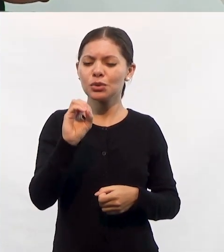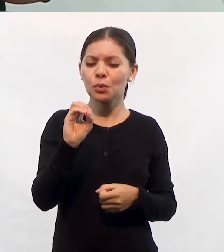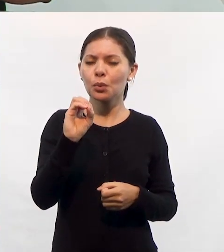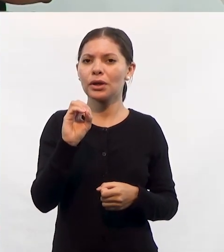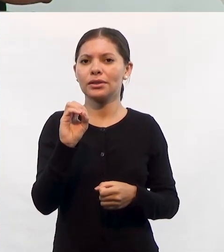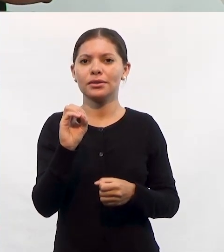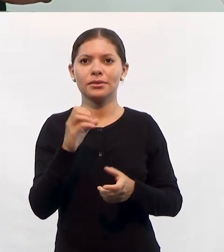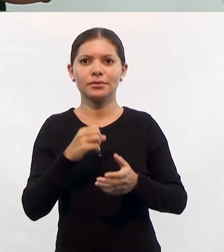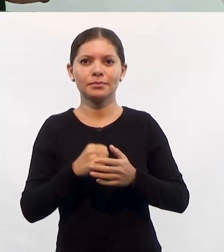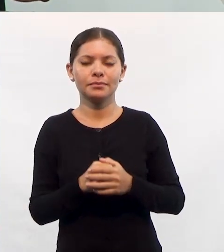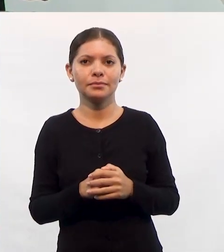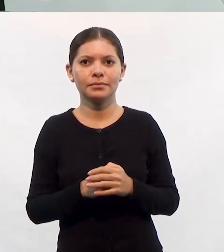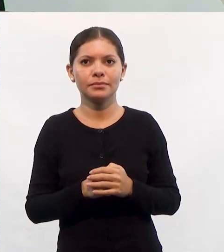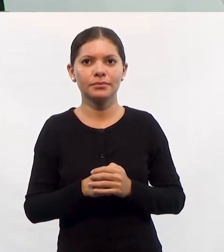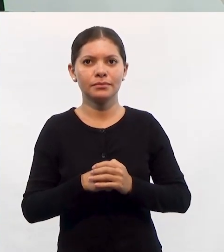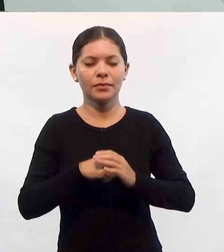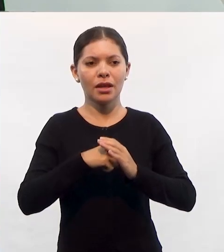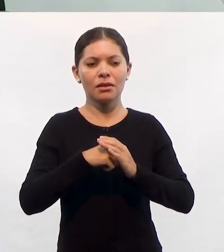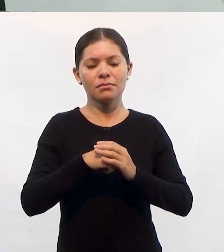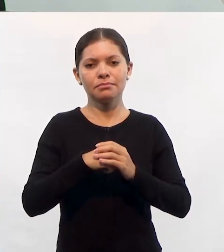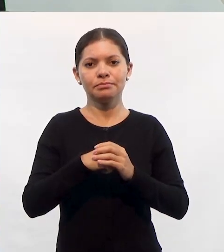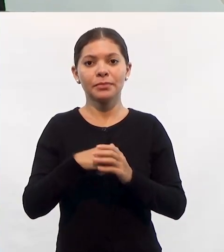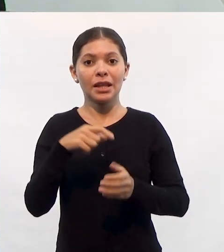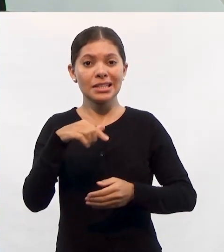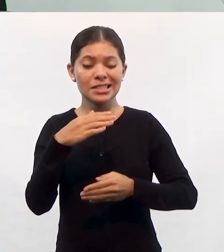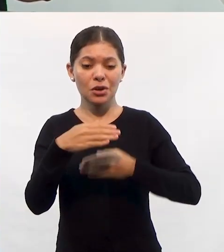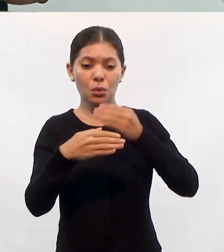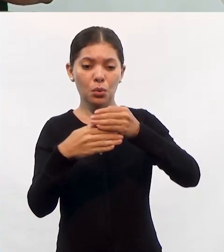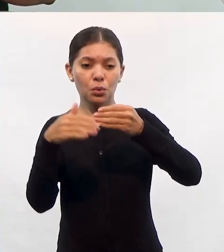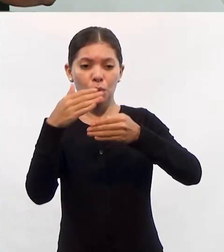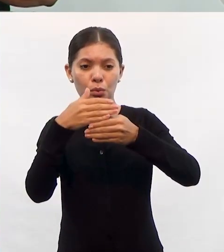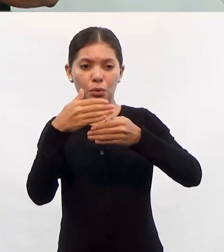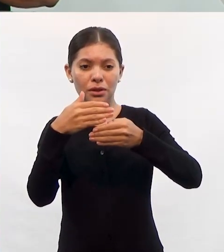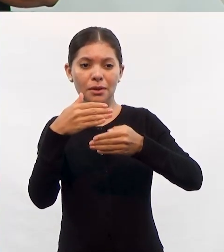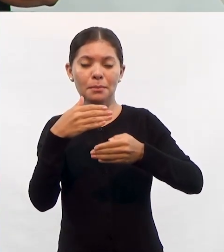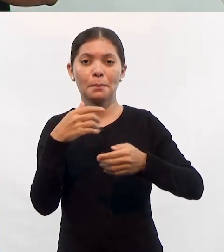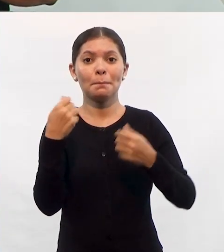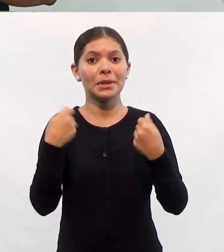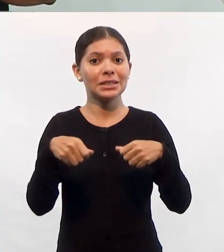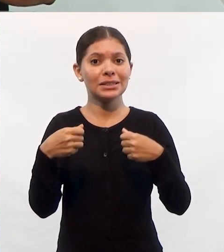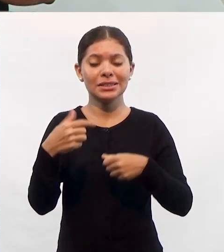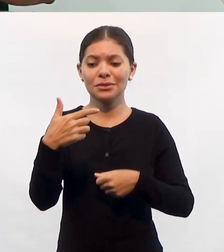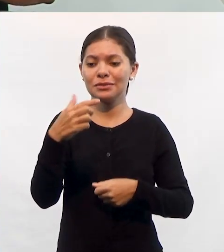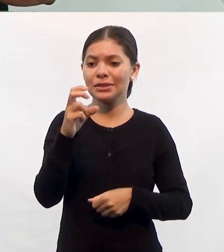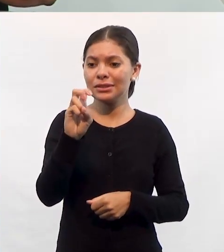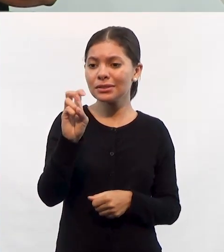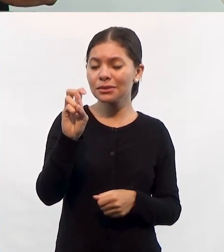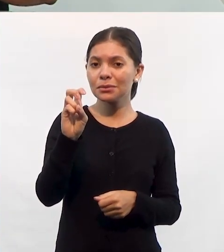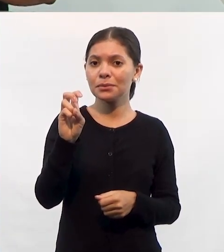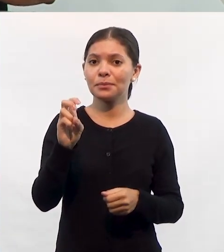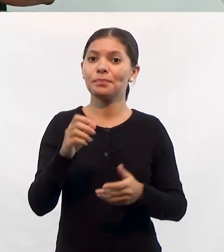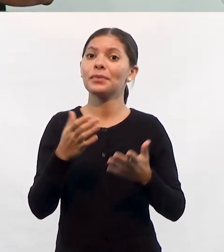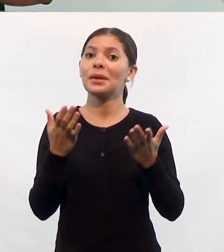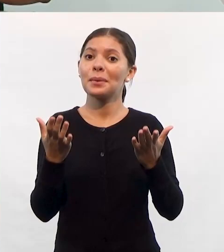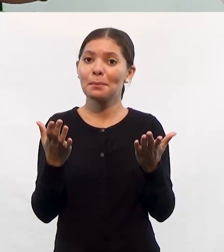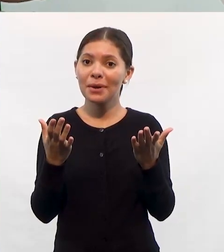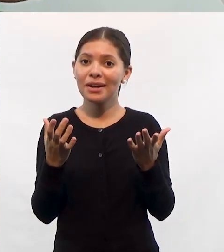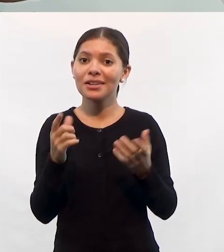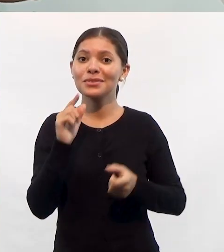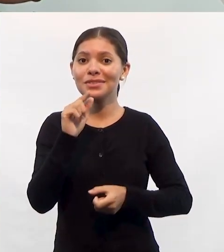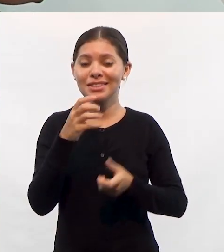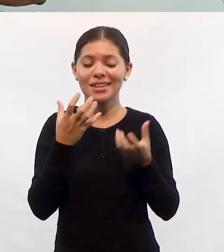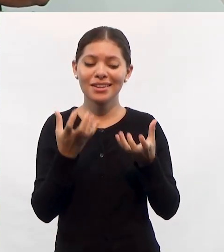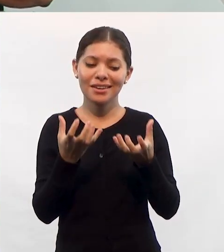sacos de cimento essas colunas vão consumir 25 Mas você também